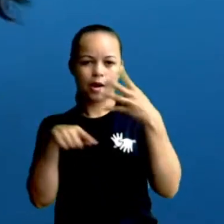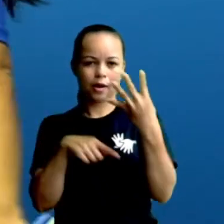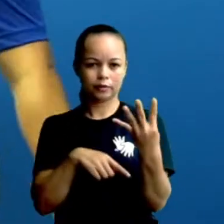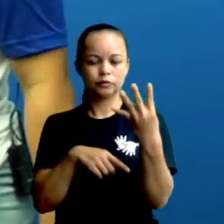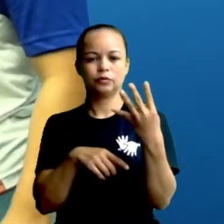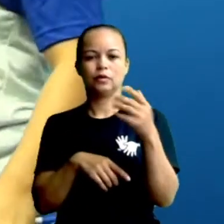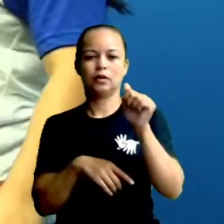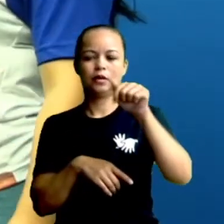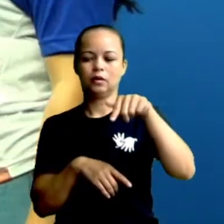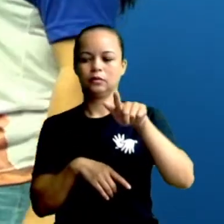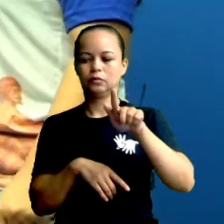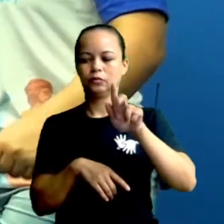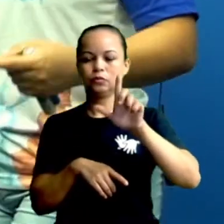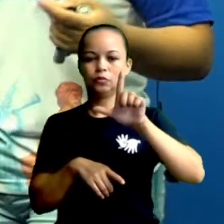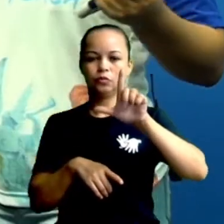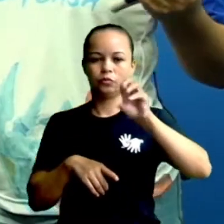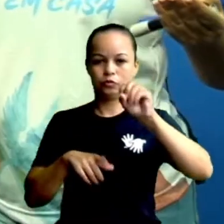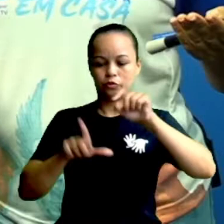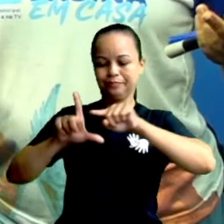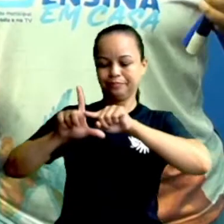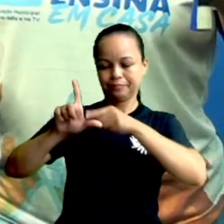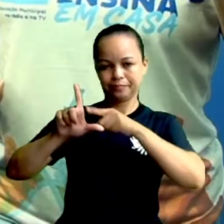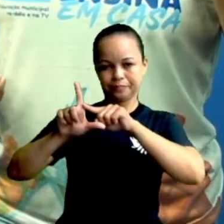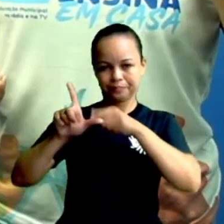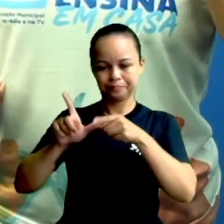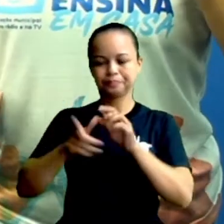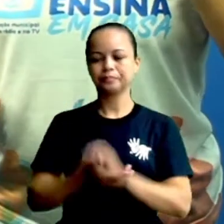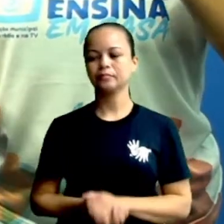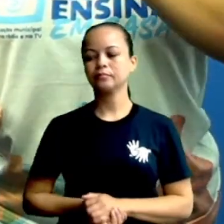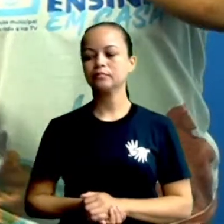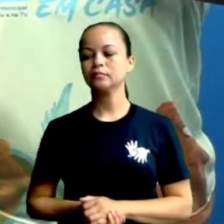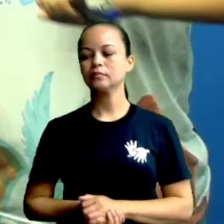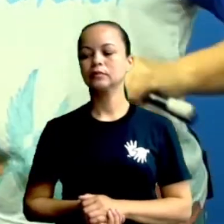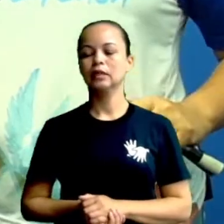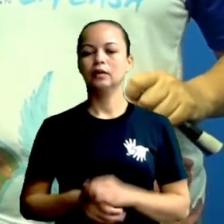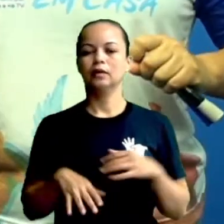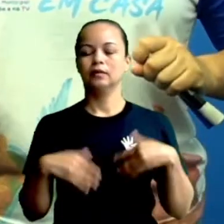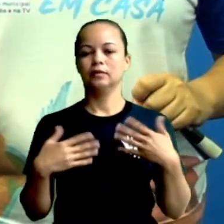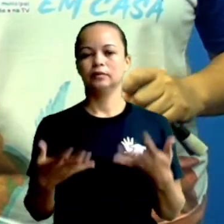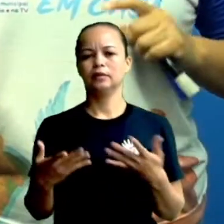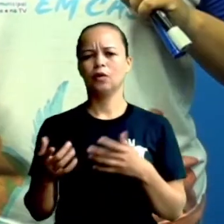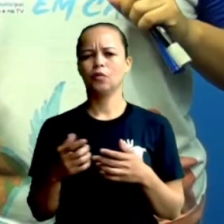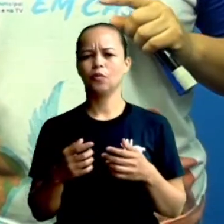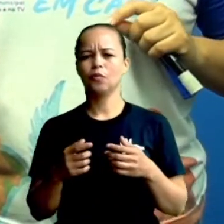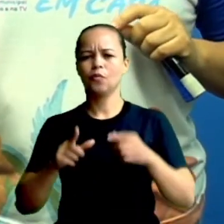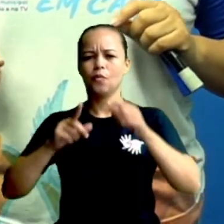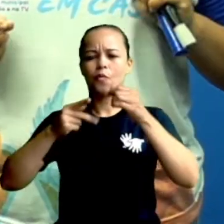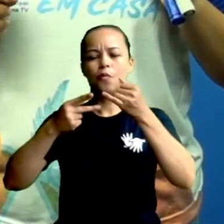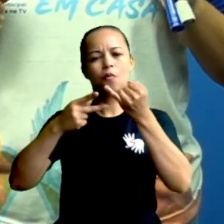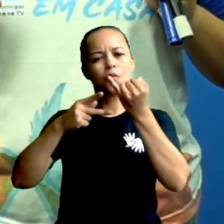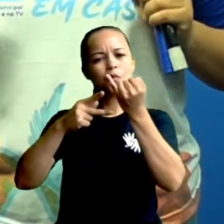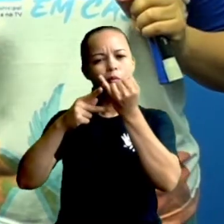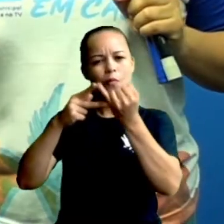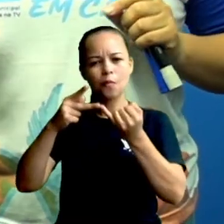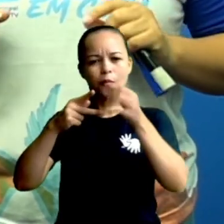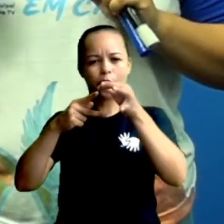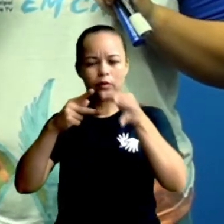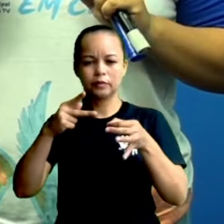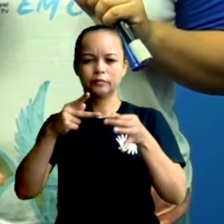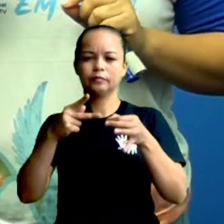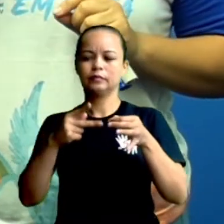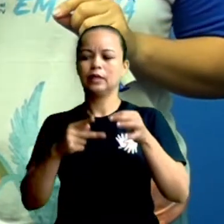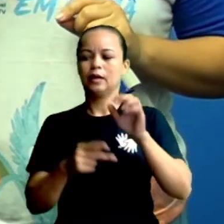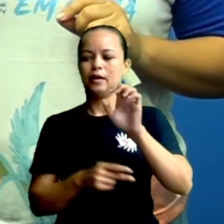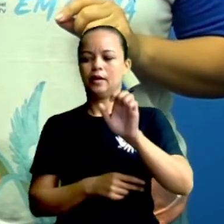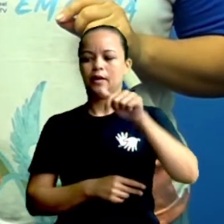lá. Então, um polígono equilátero. Um polígono equilátero é aquele polígono